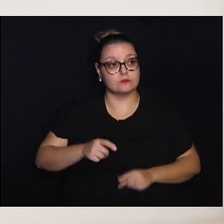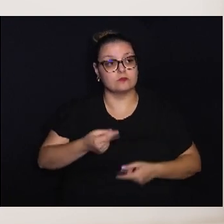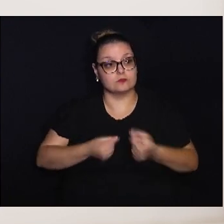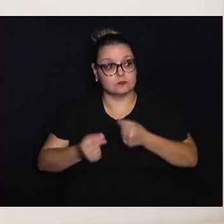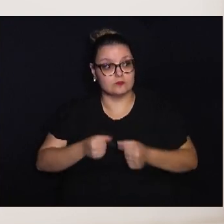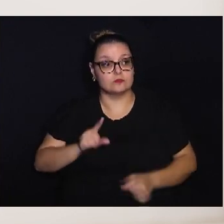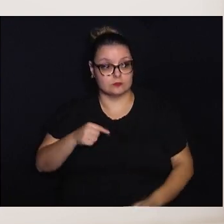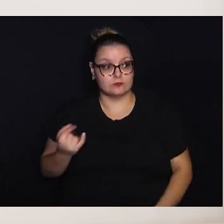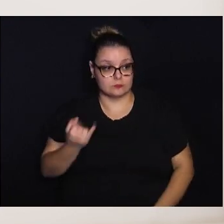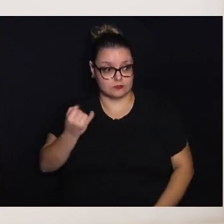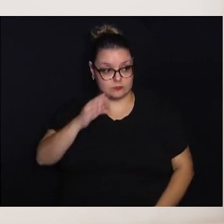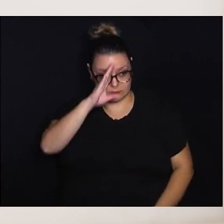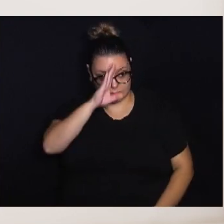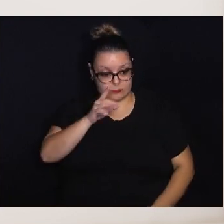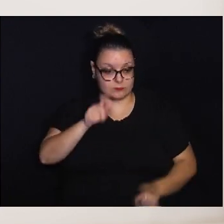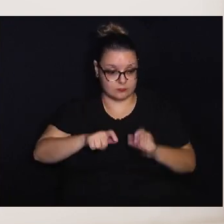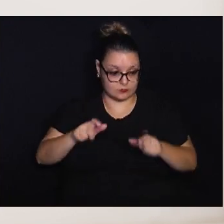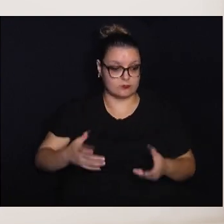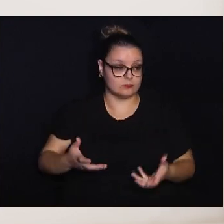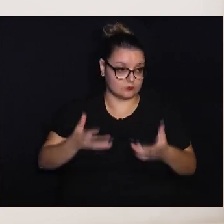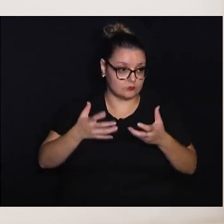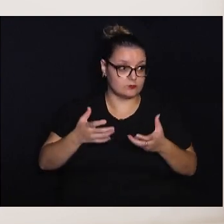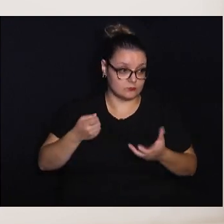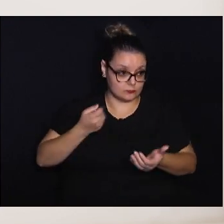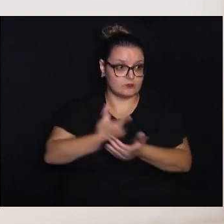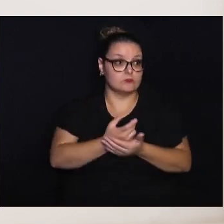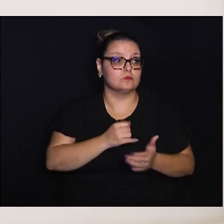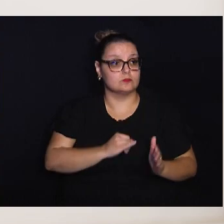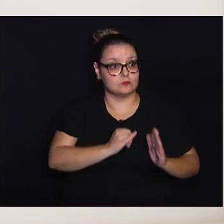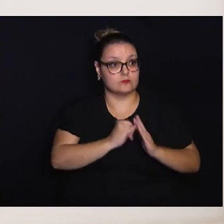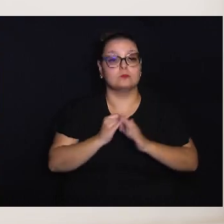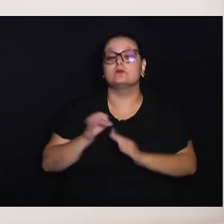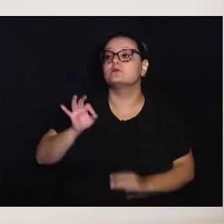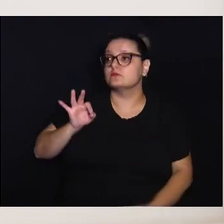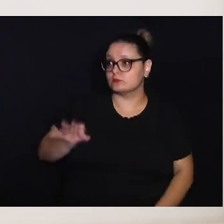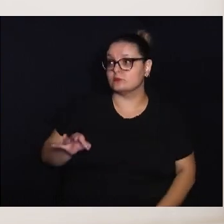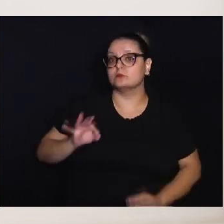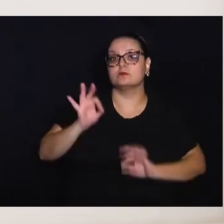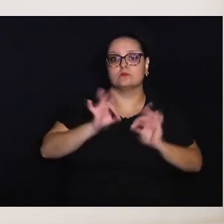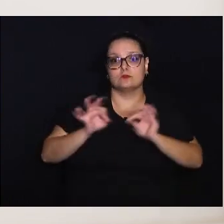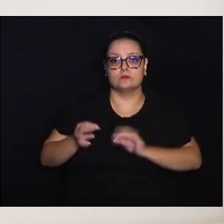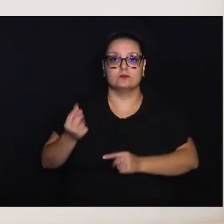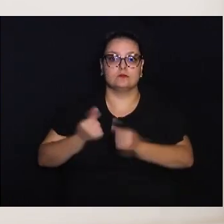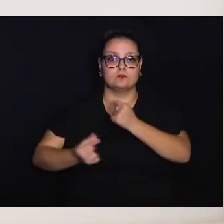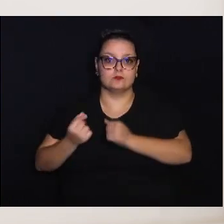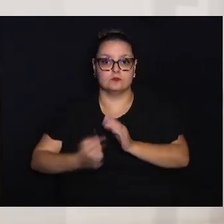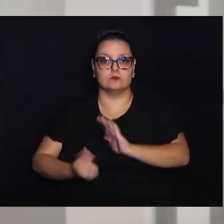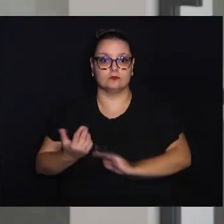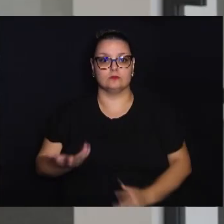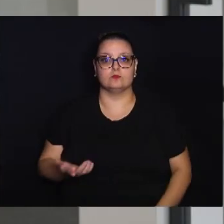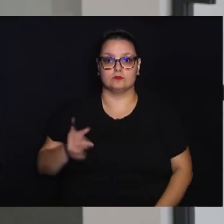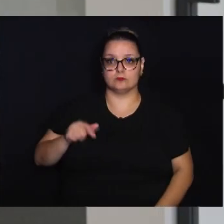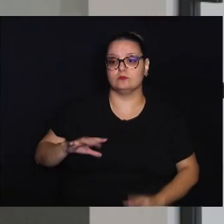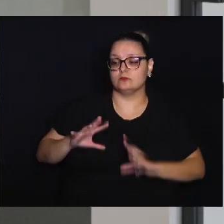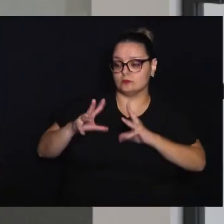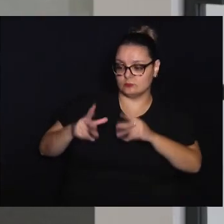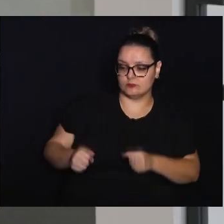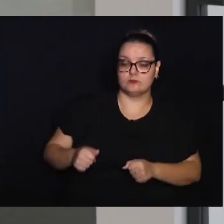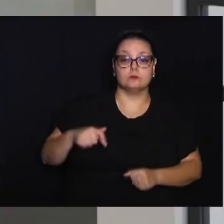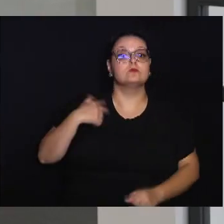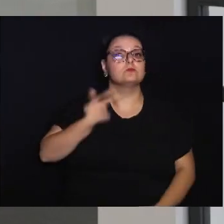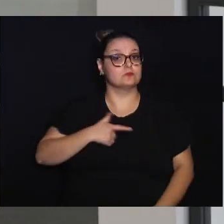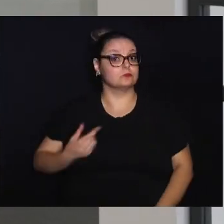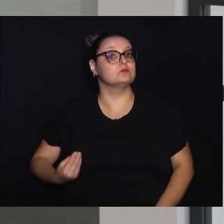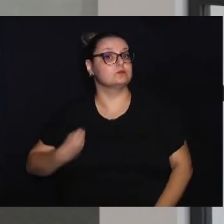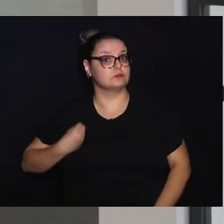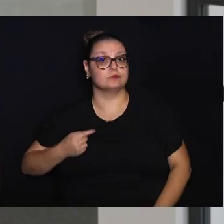dos orçamentos é fundamental, né? Ainda mais para as pessoas que querem adquirir um imóvel, né? Justamente, o planejamento financeiro ele entra em toda